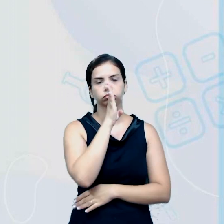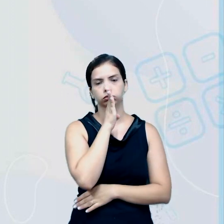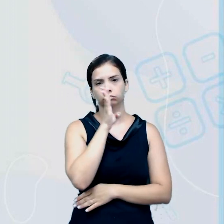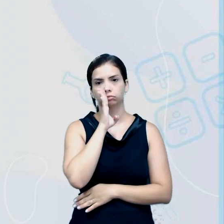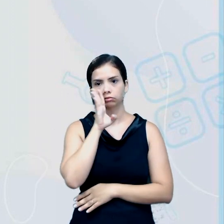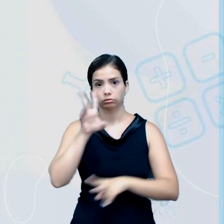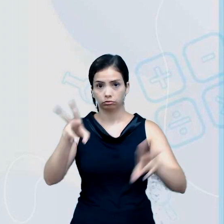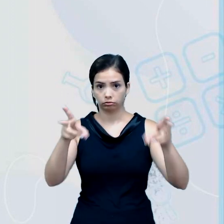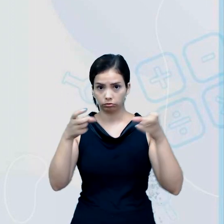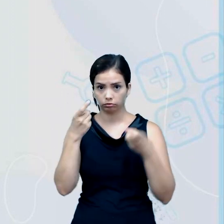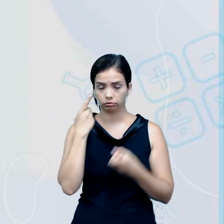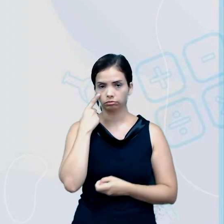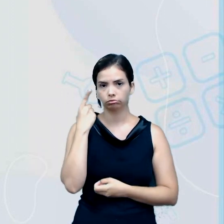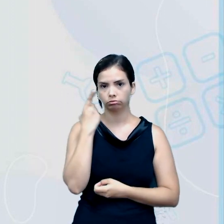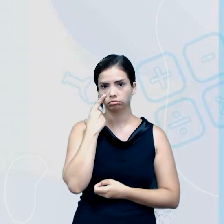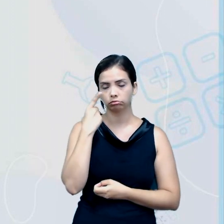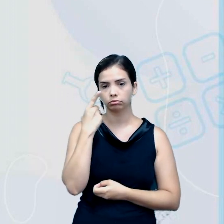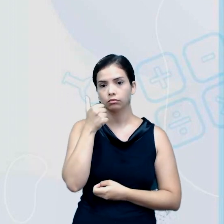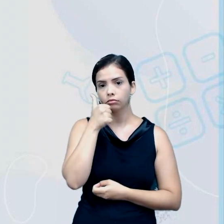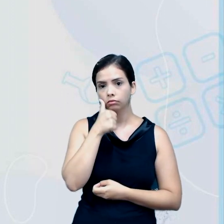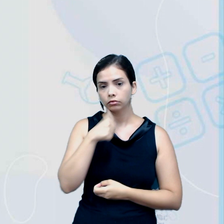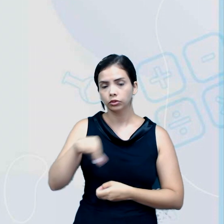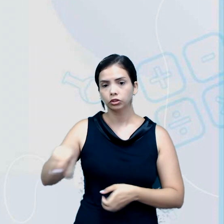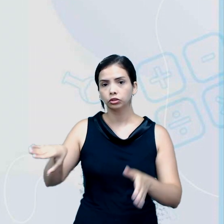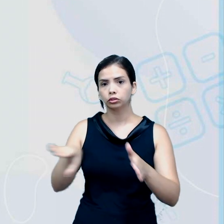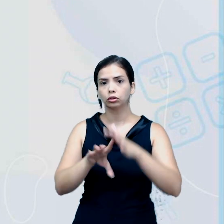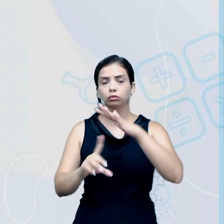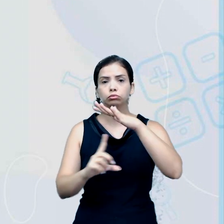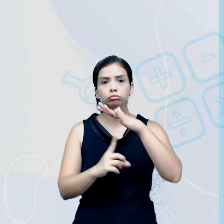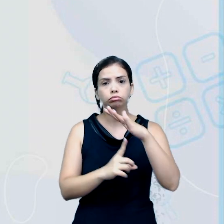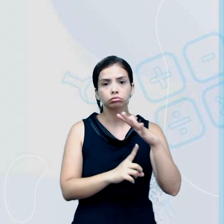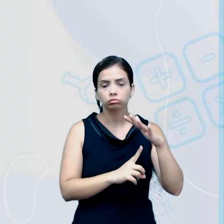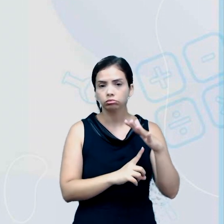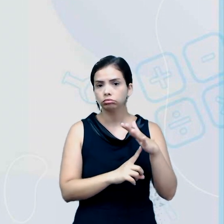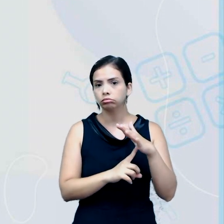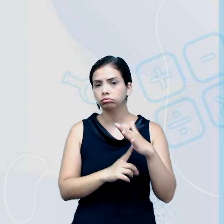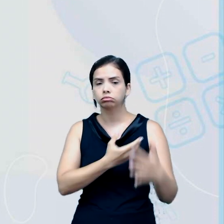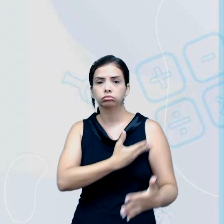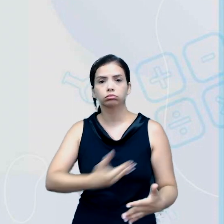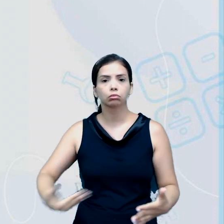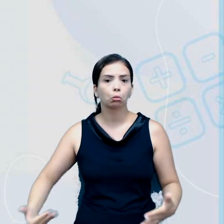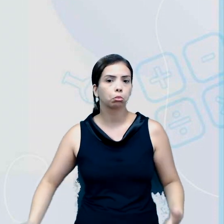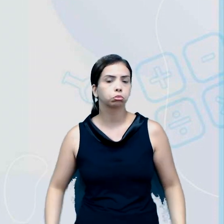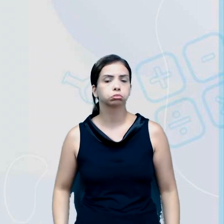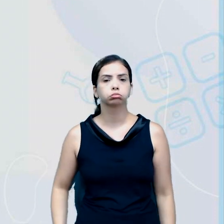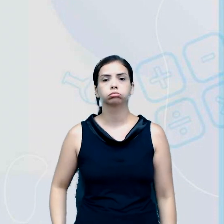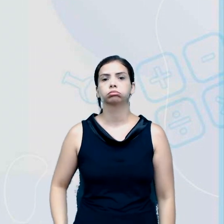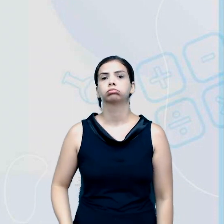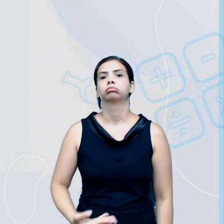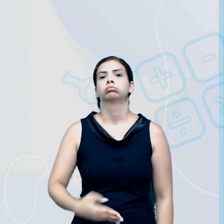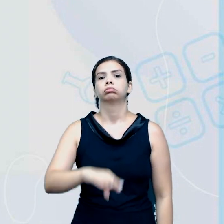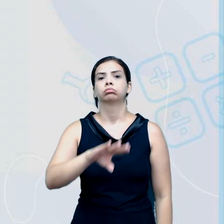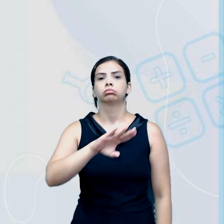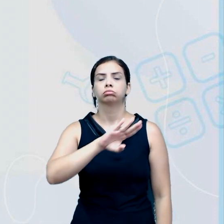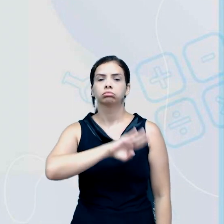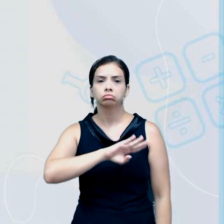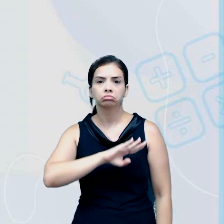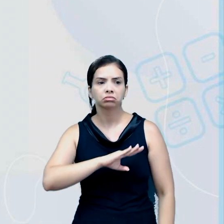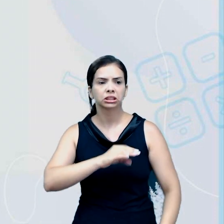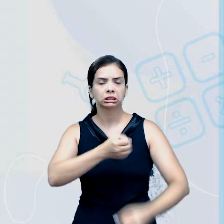vejam que interessante ela chegou no mercado ver-o-peso que é o mercado público de Belém o mercado